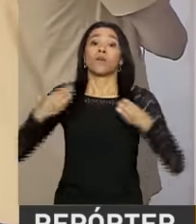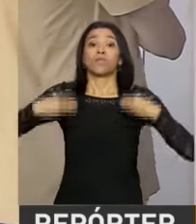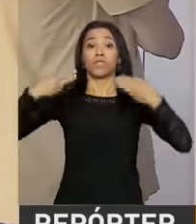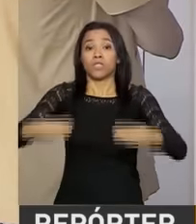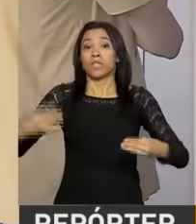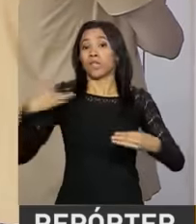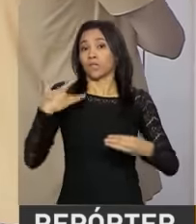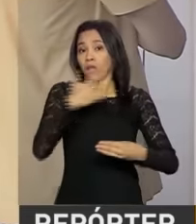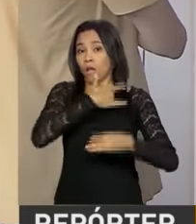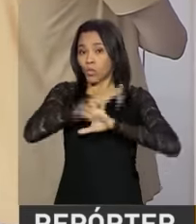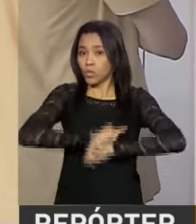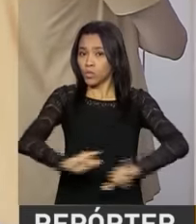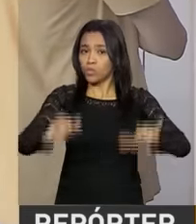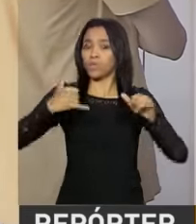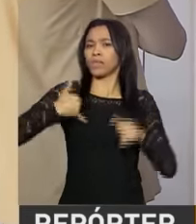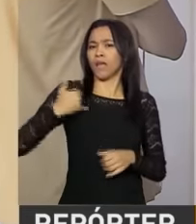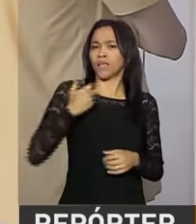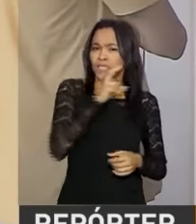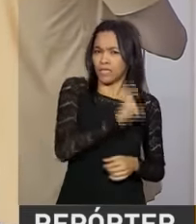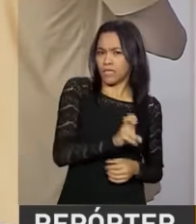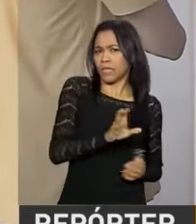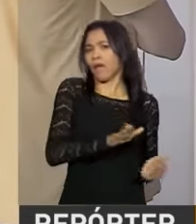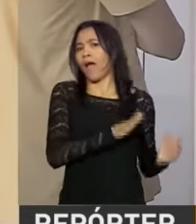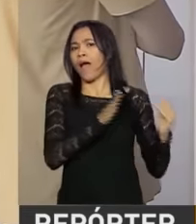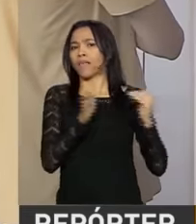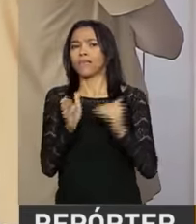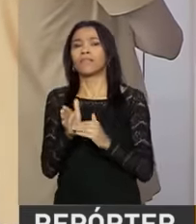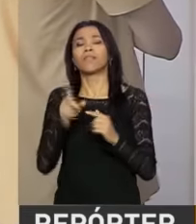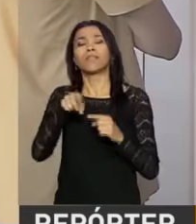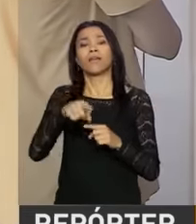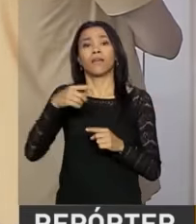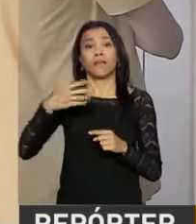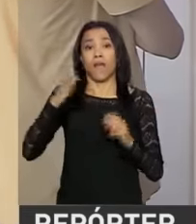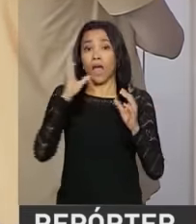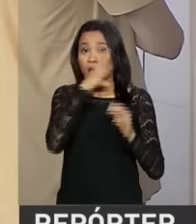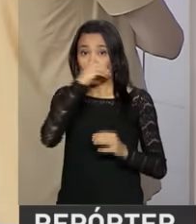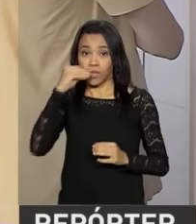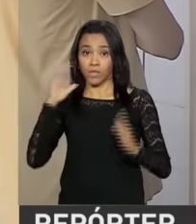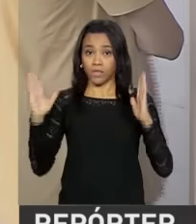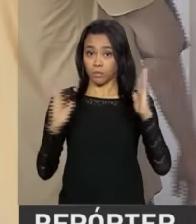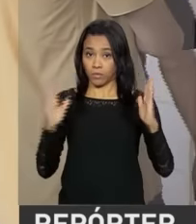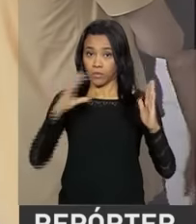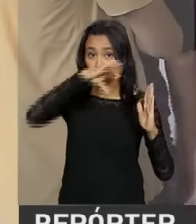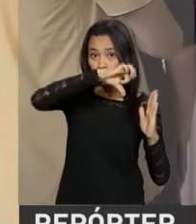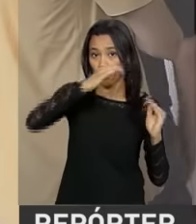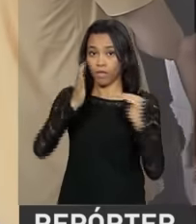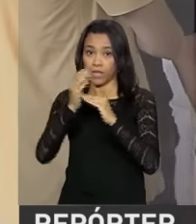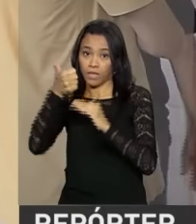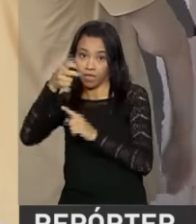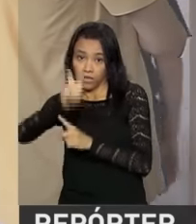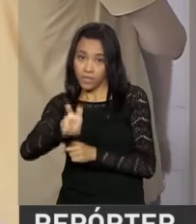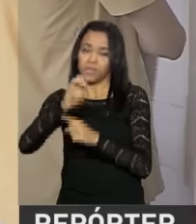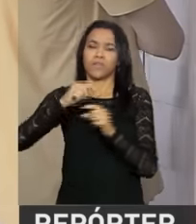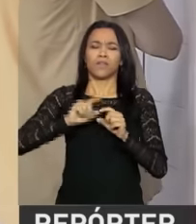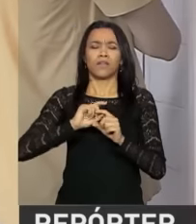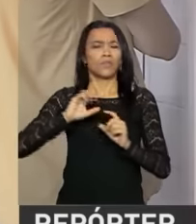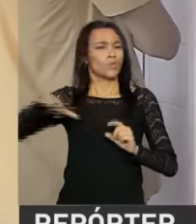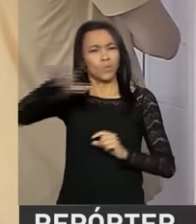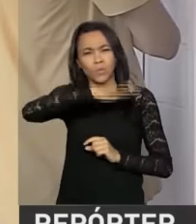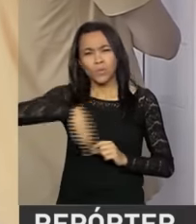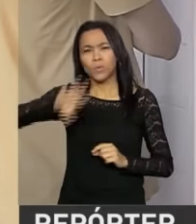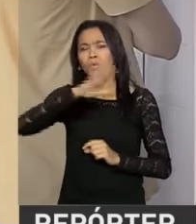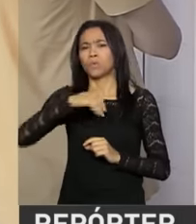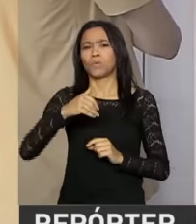para crianças de até 5 anos e adolescentes entre 9 e 15 anos. Ao todo, mais de 19 milhões de